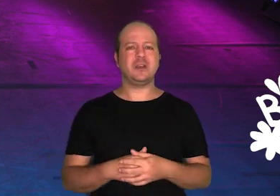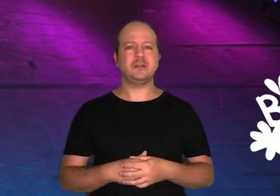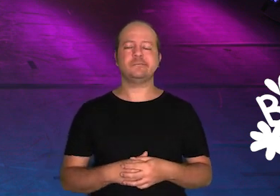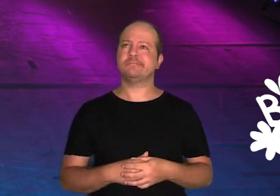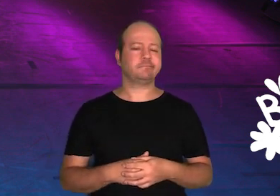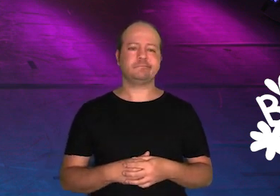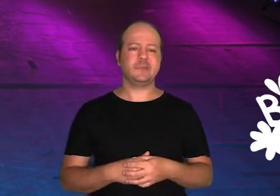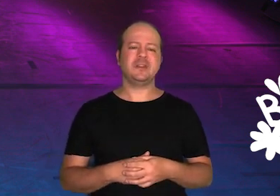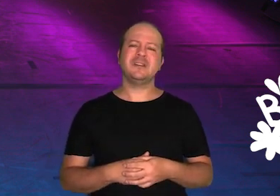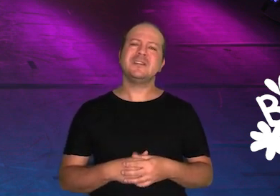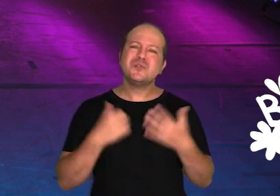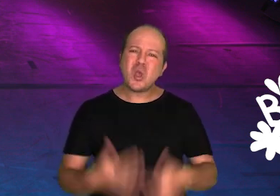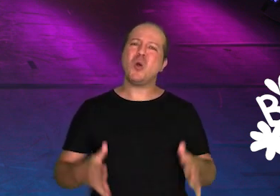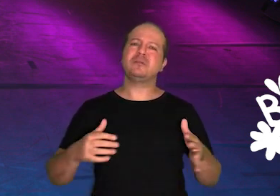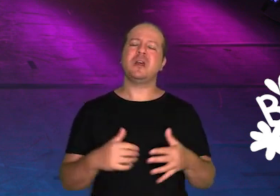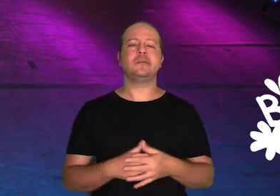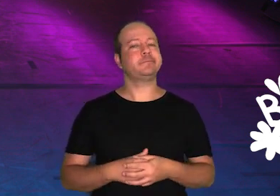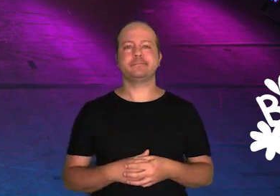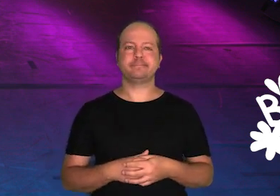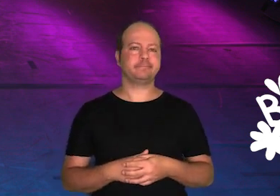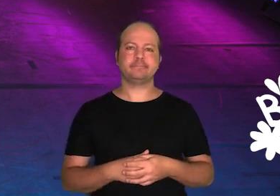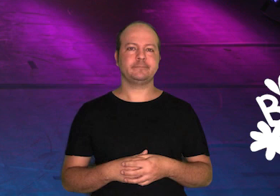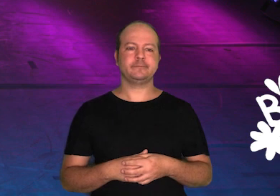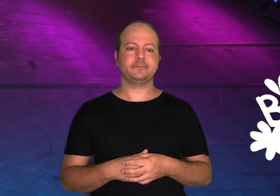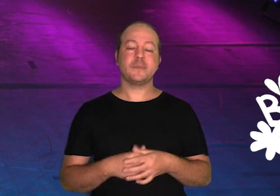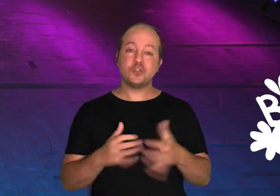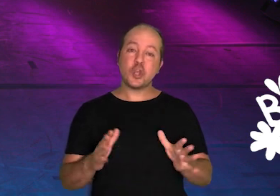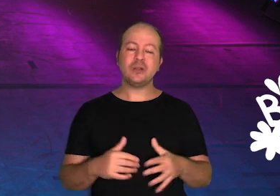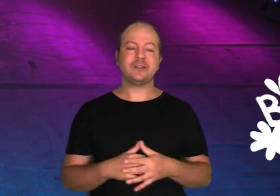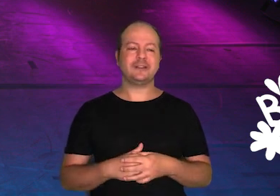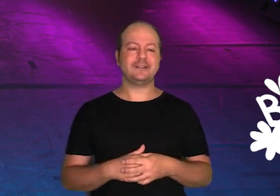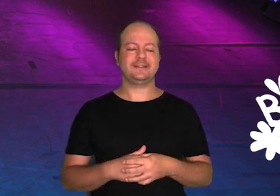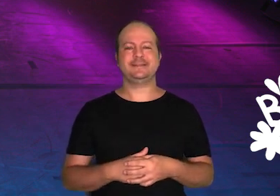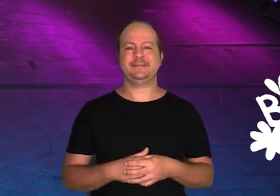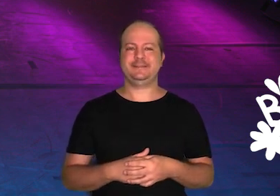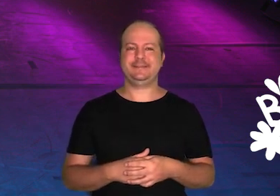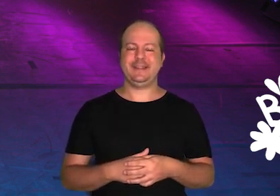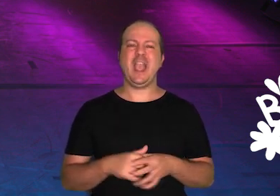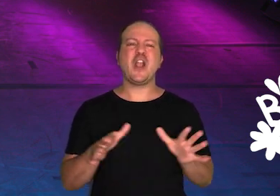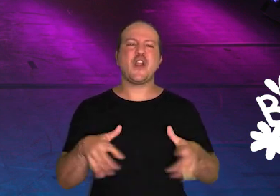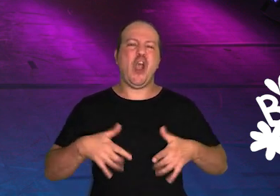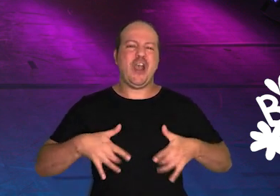solta. Ei, na. Solta. Solta.